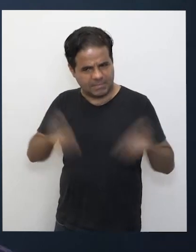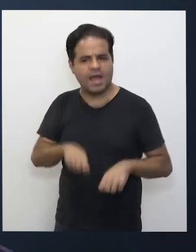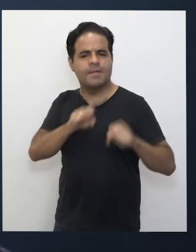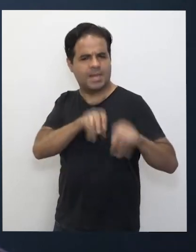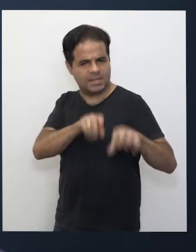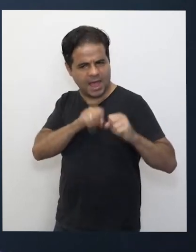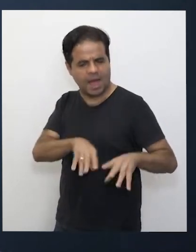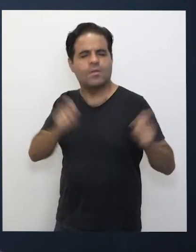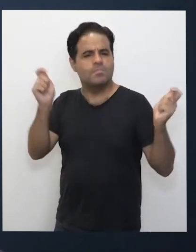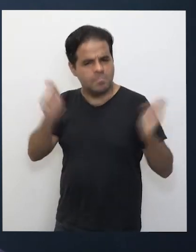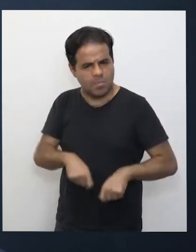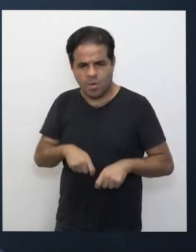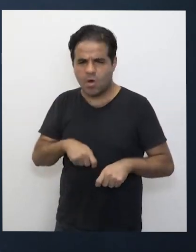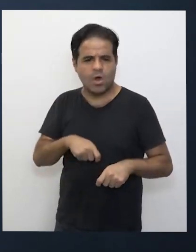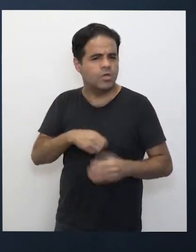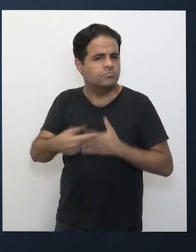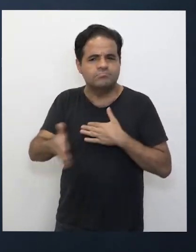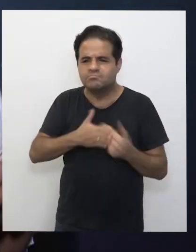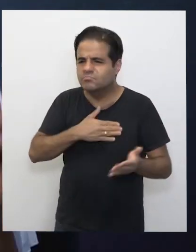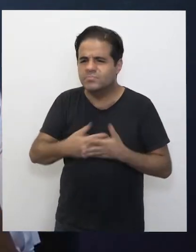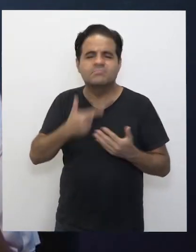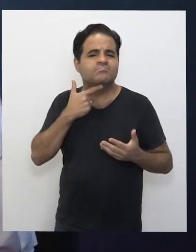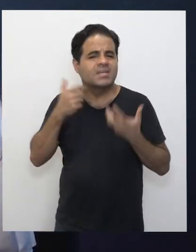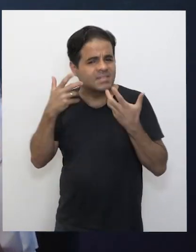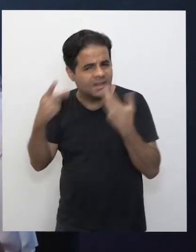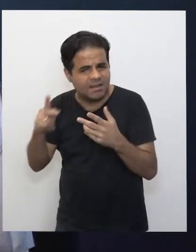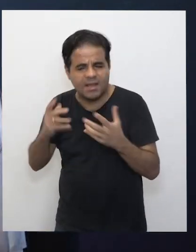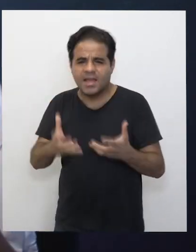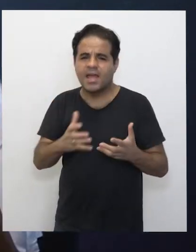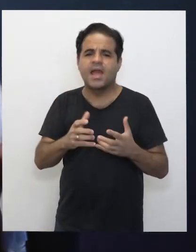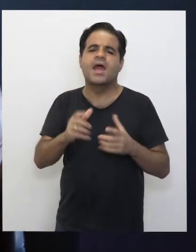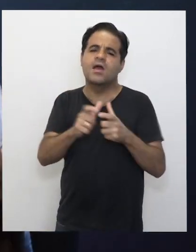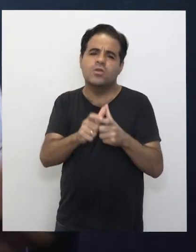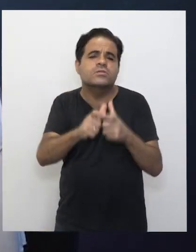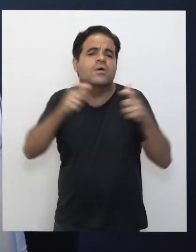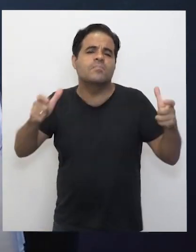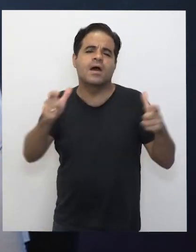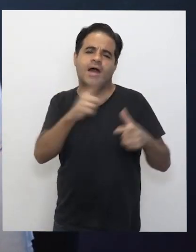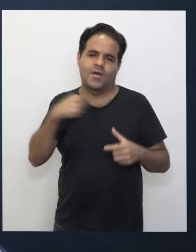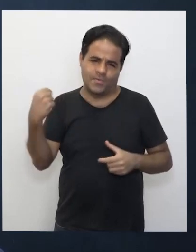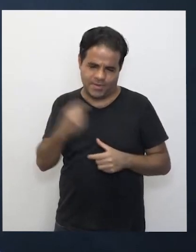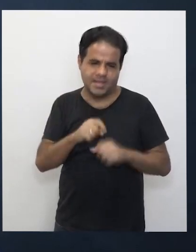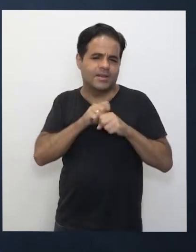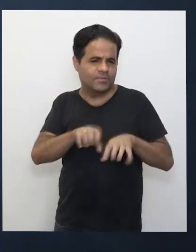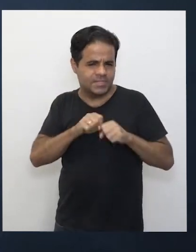é capaz de dar aula do que ela quiser. É fato que somos a maioria